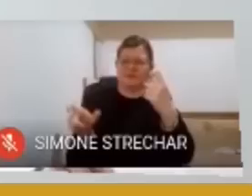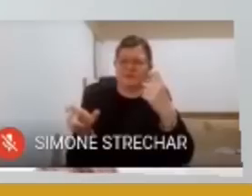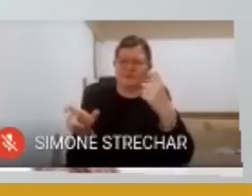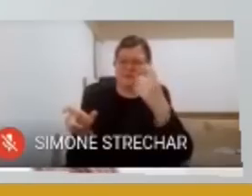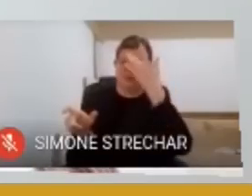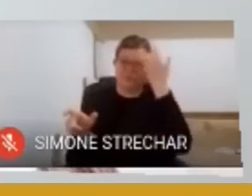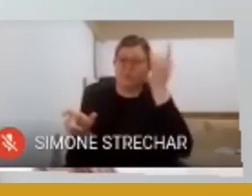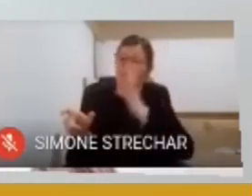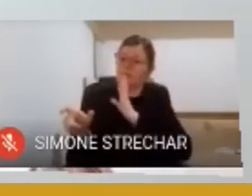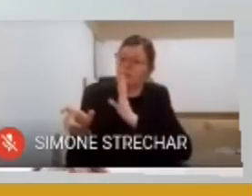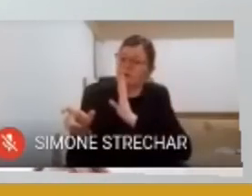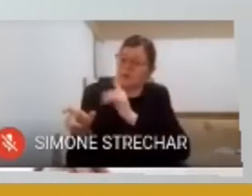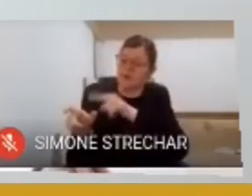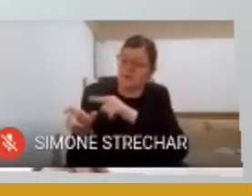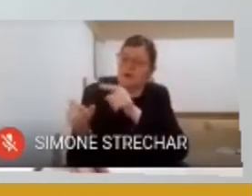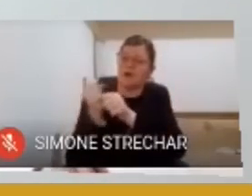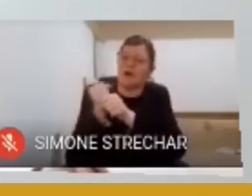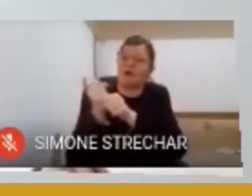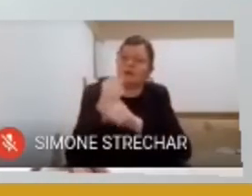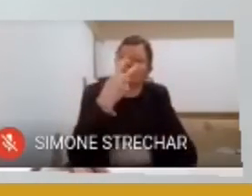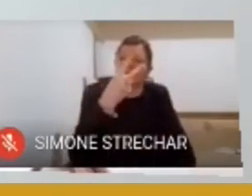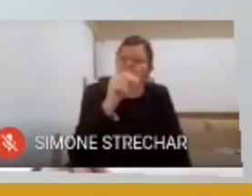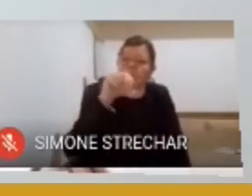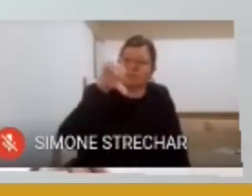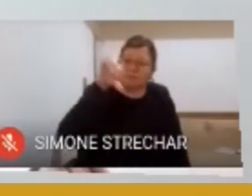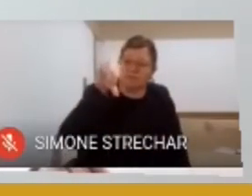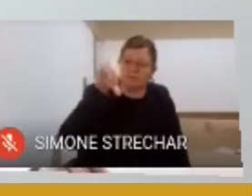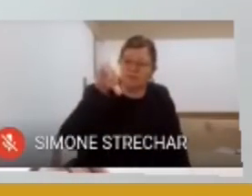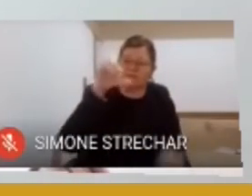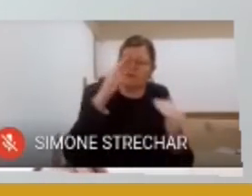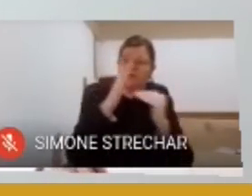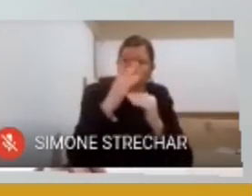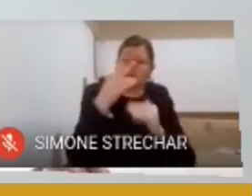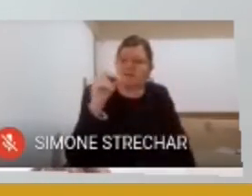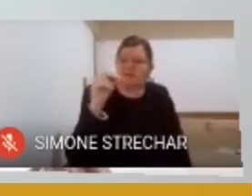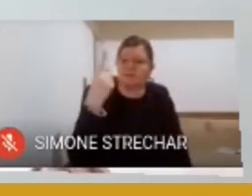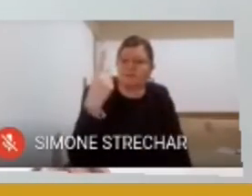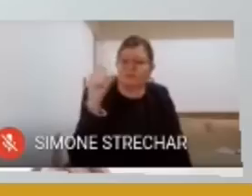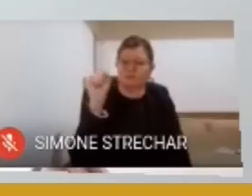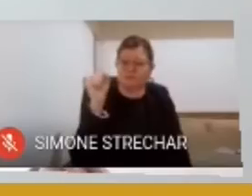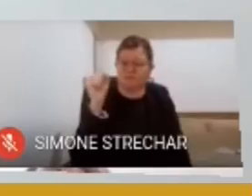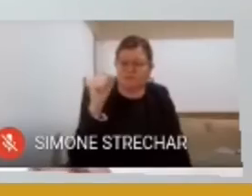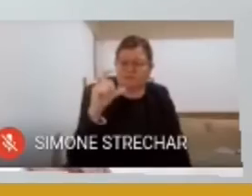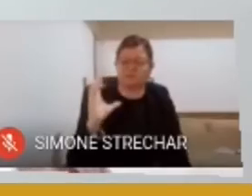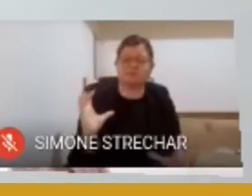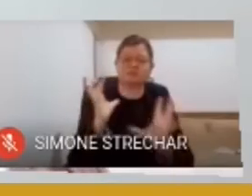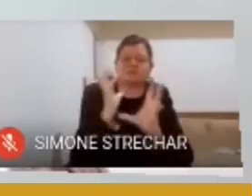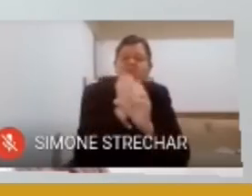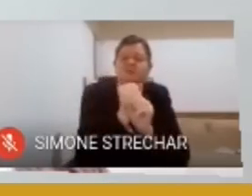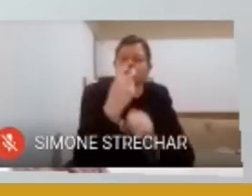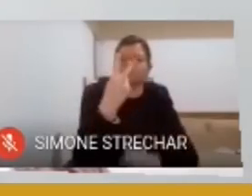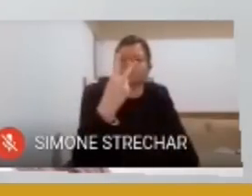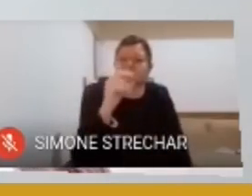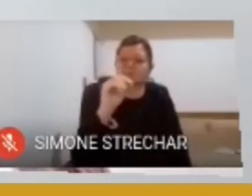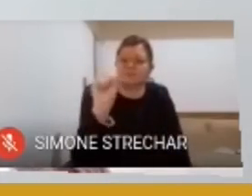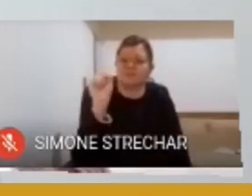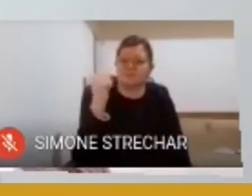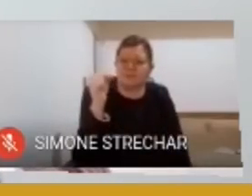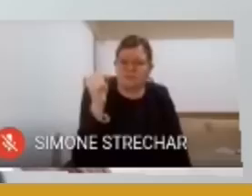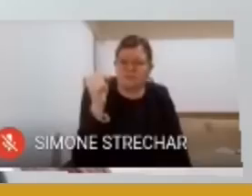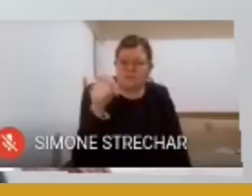208 pessoas, né? Conforme você mencionou nos slides que você organizou desses dados obtidos pelo Sinam. Isso é um número